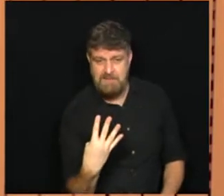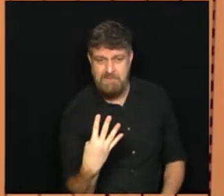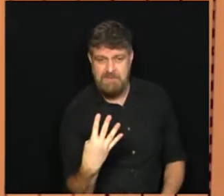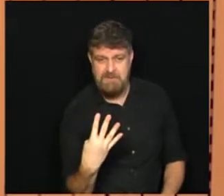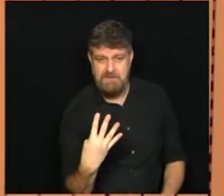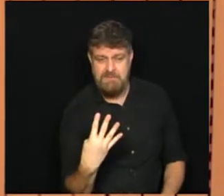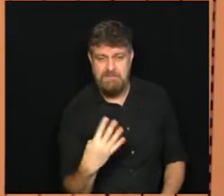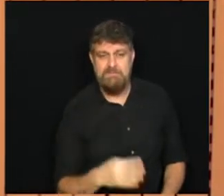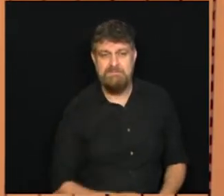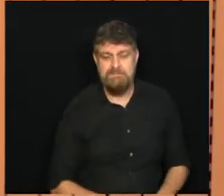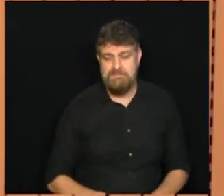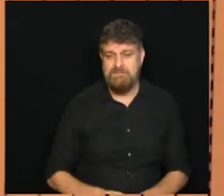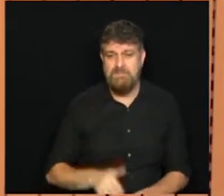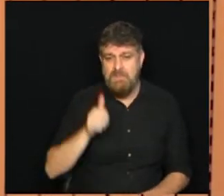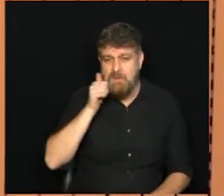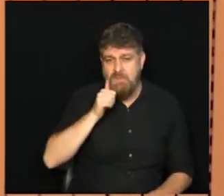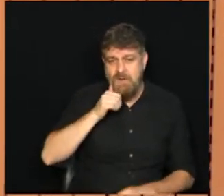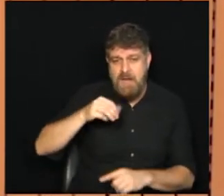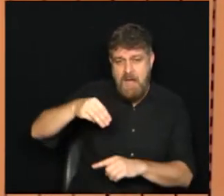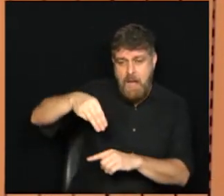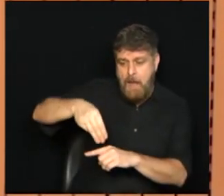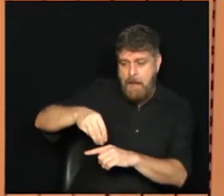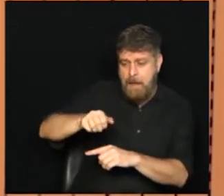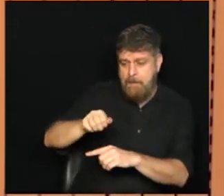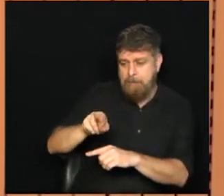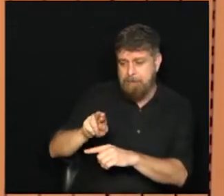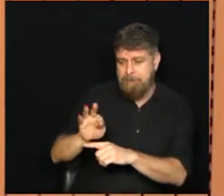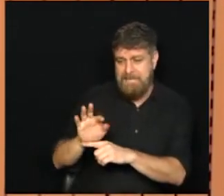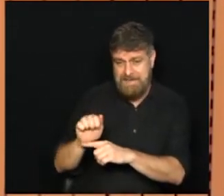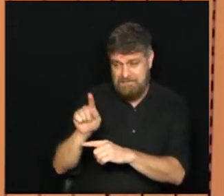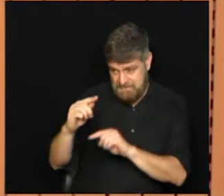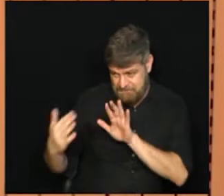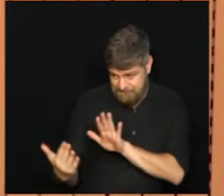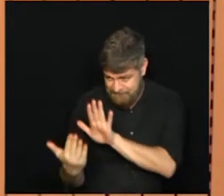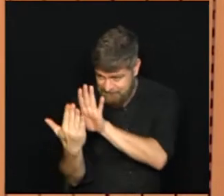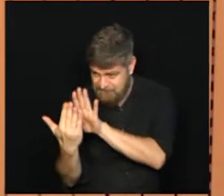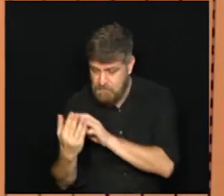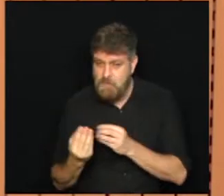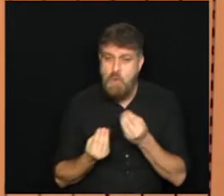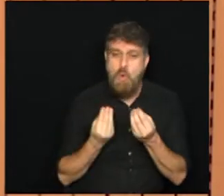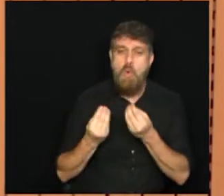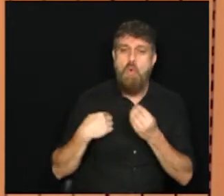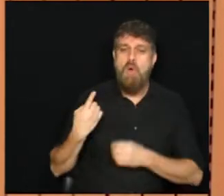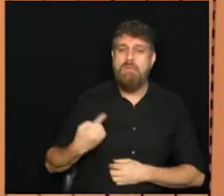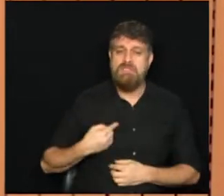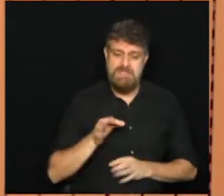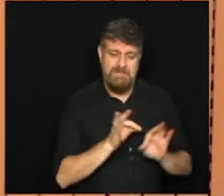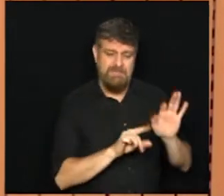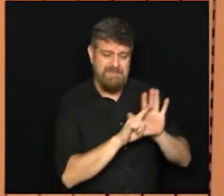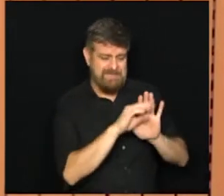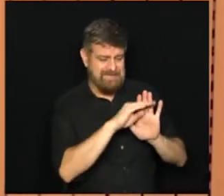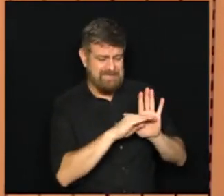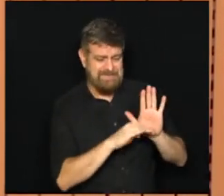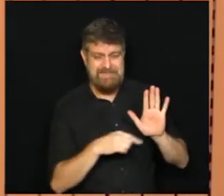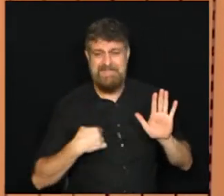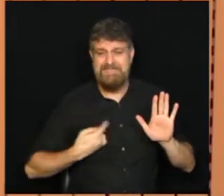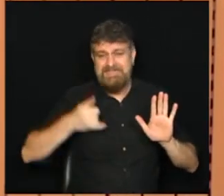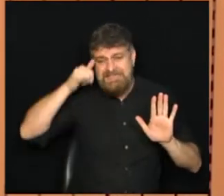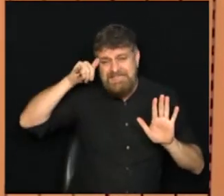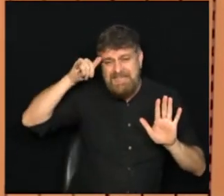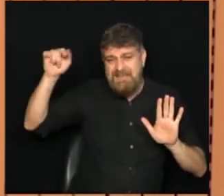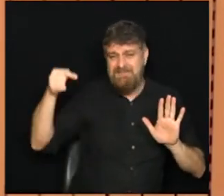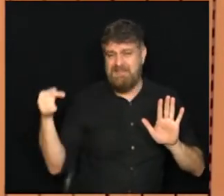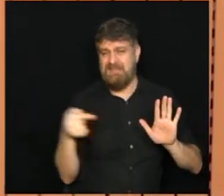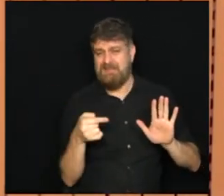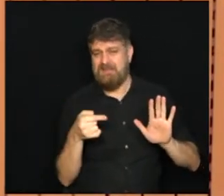504 da Marta Costa também, né? Então, como que a gente pode evitar que esse tipo de PL, que ele se mostra,